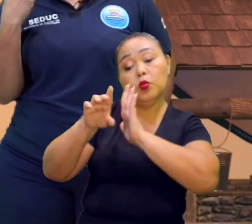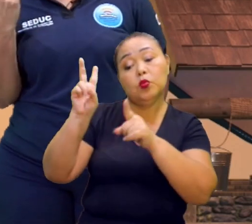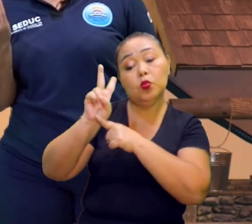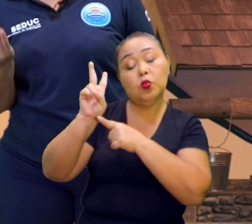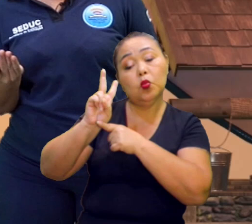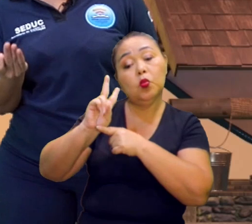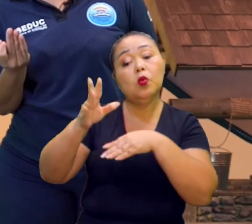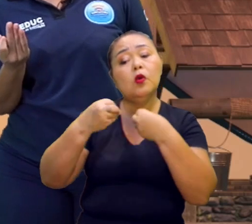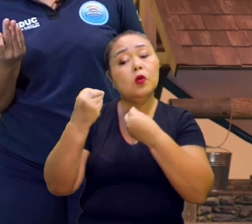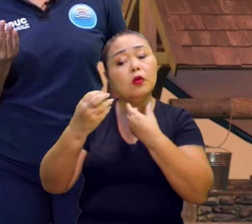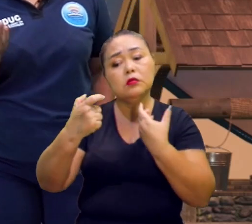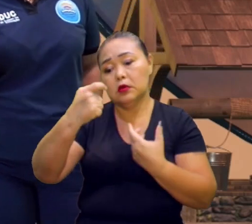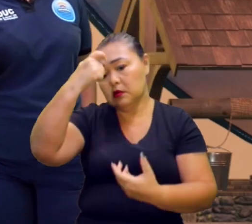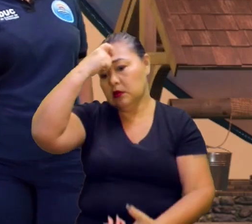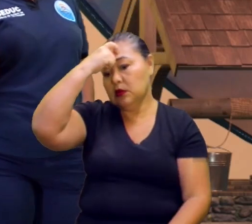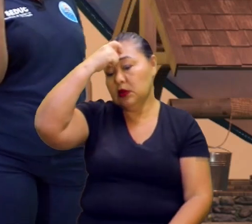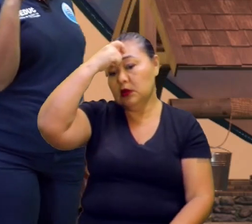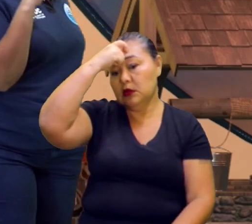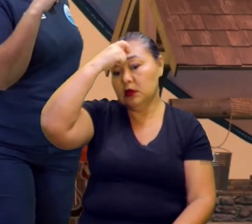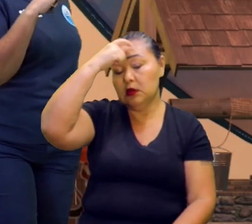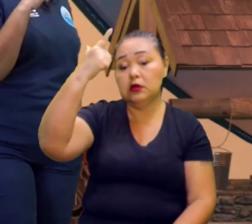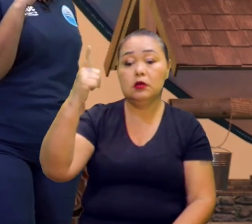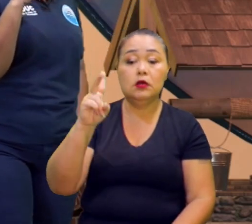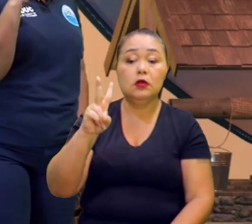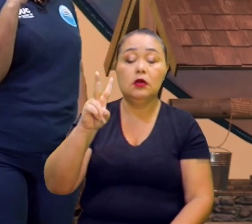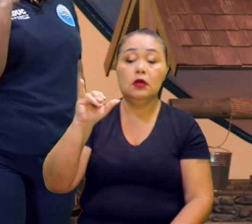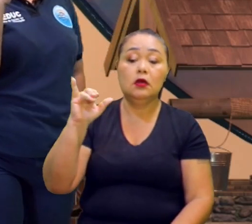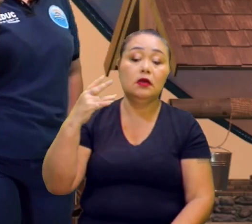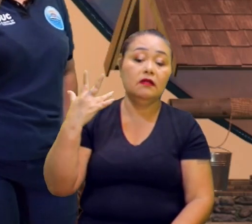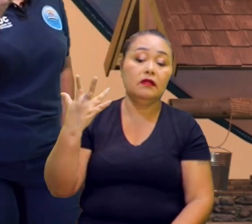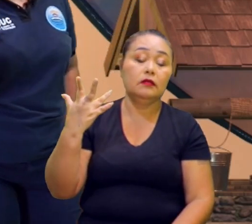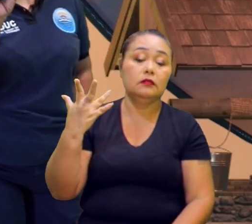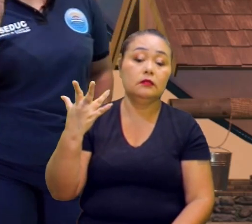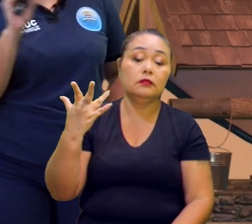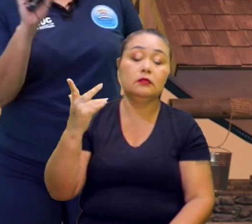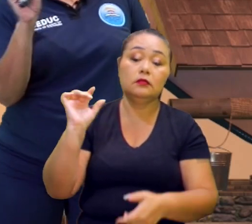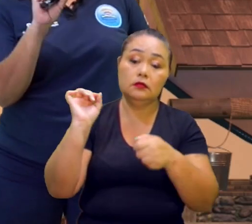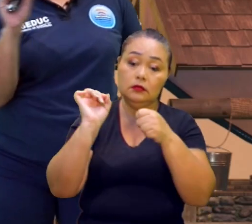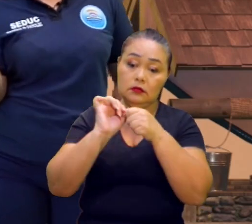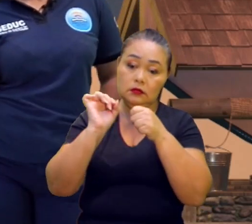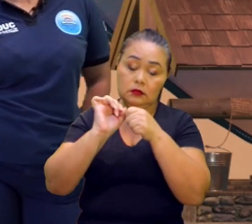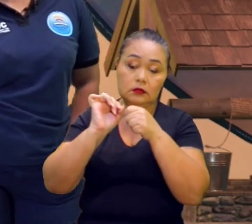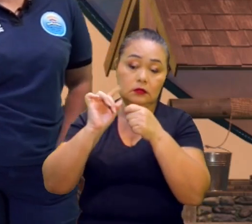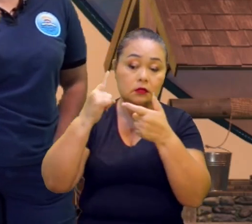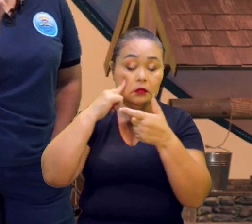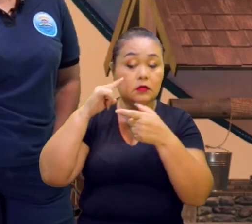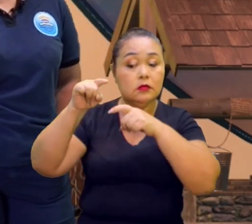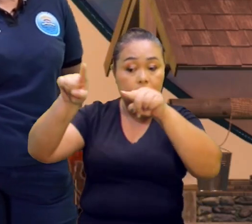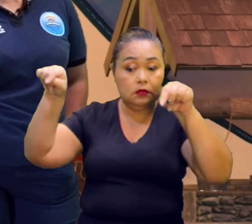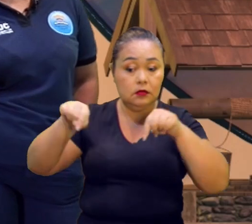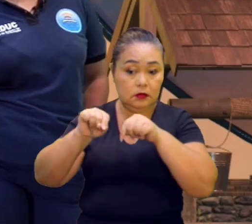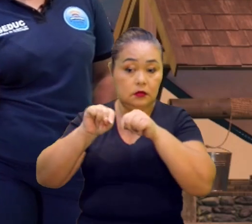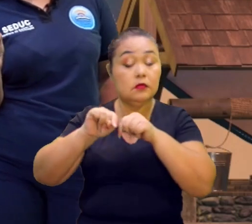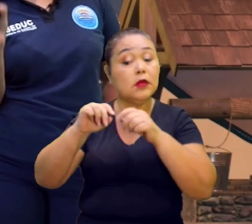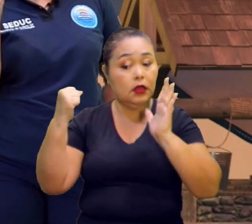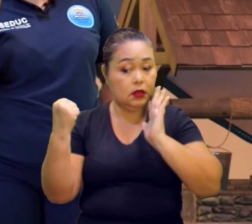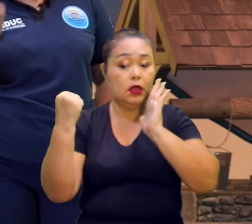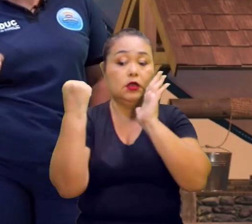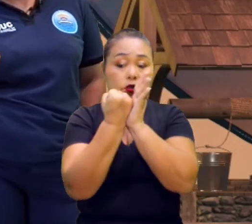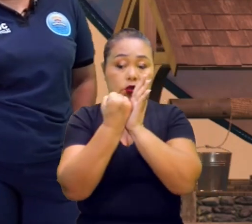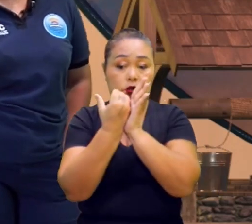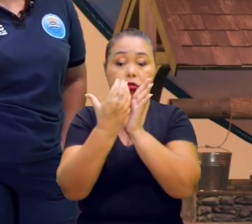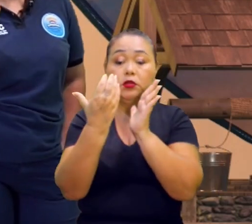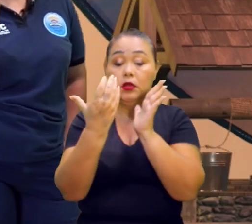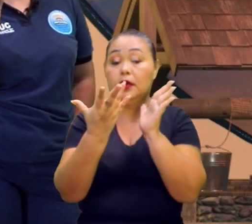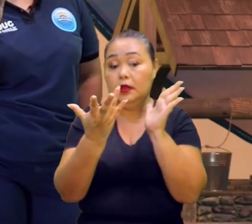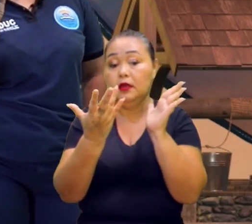mas de forma consciente, né? Então, você vai fazer o seu registro, todas as propriedades rurais têm esse registro, né? Esse